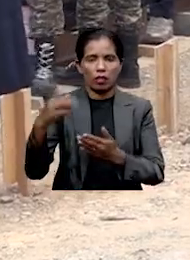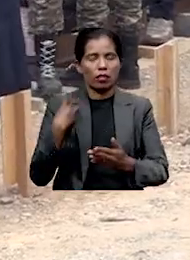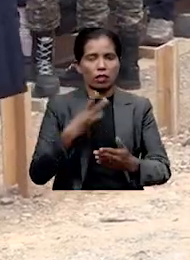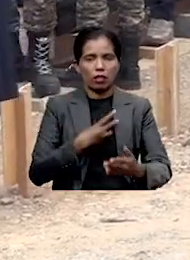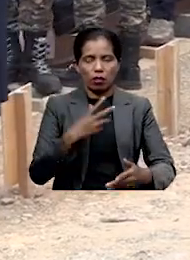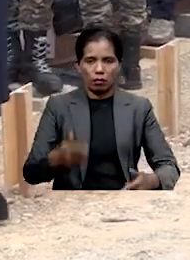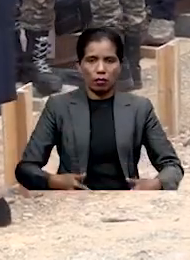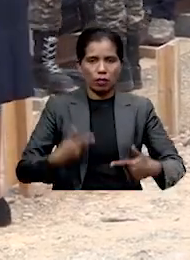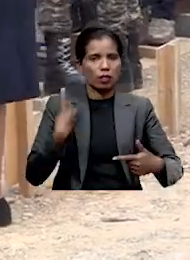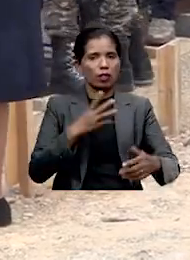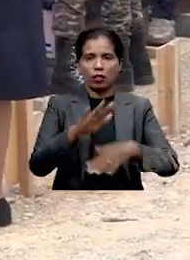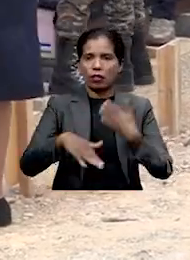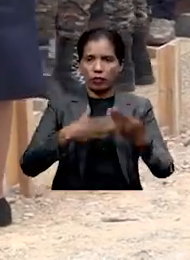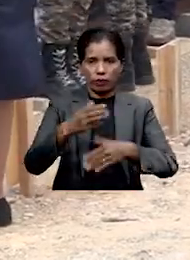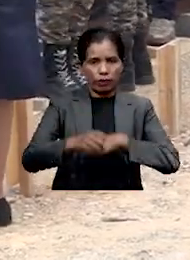terus.